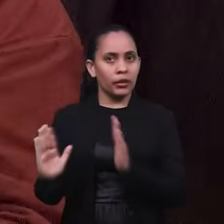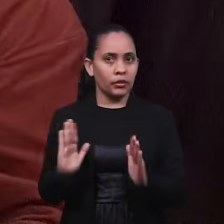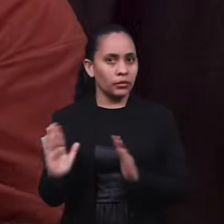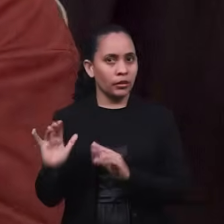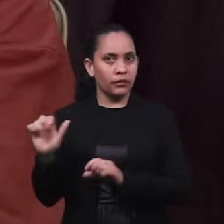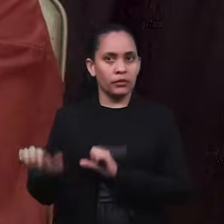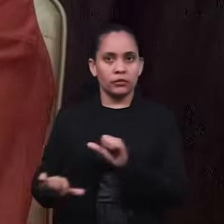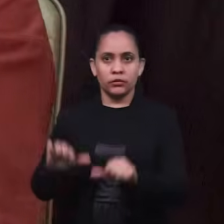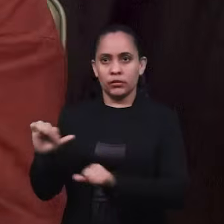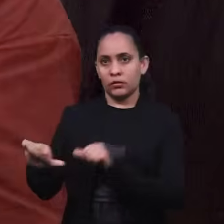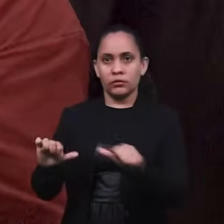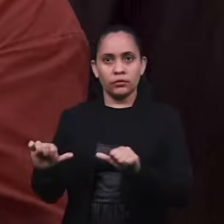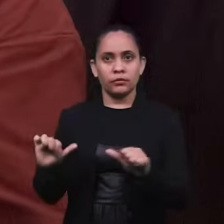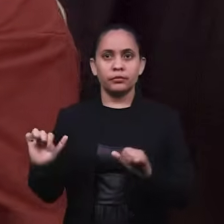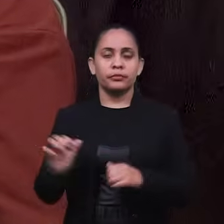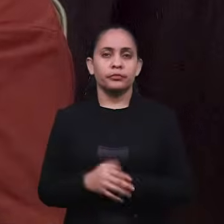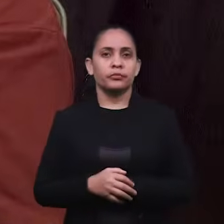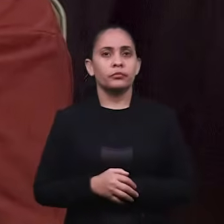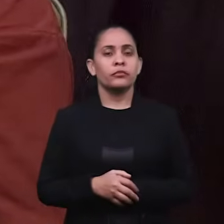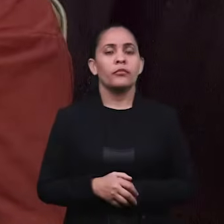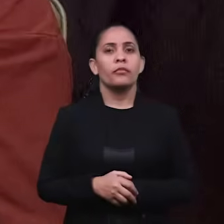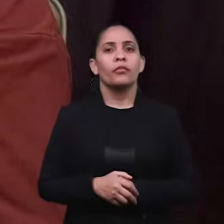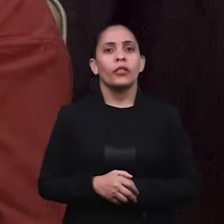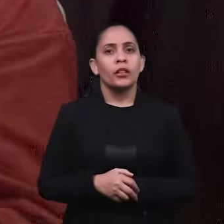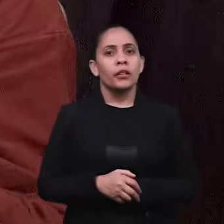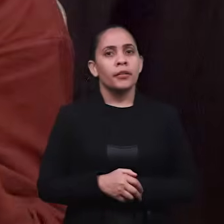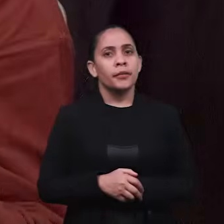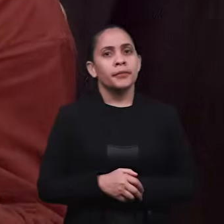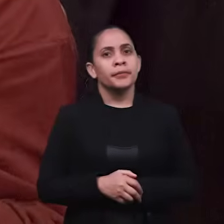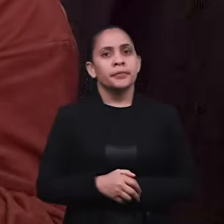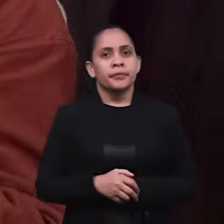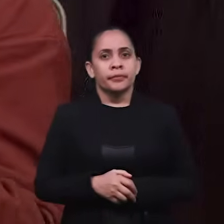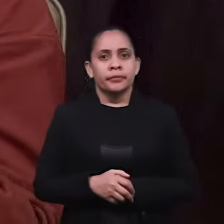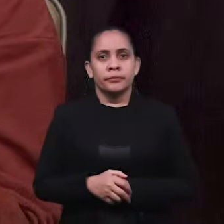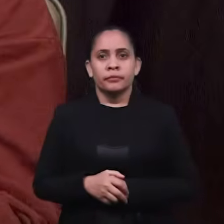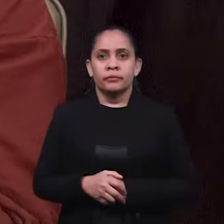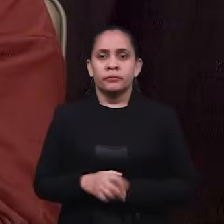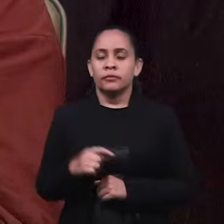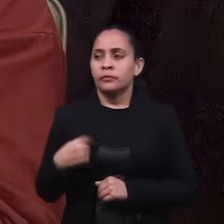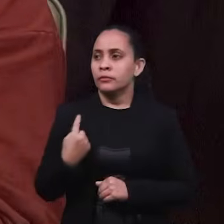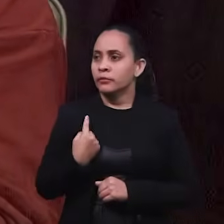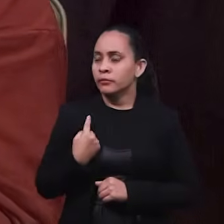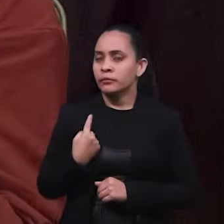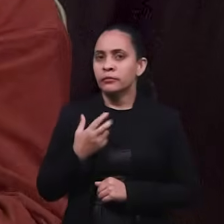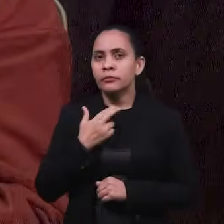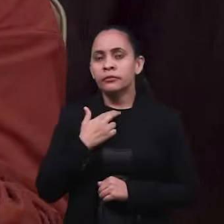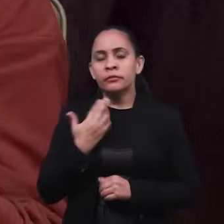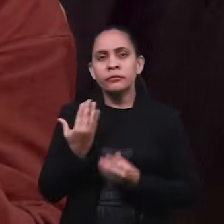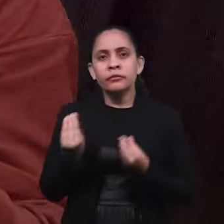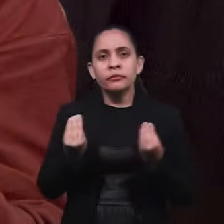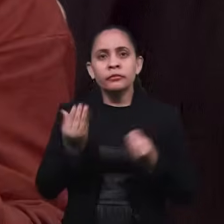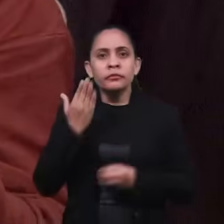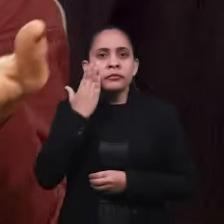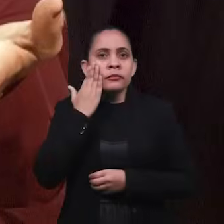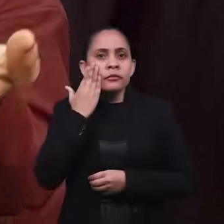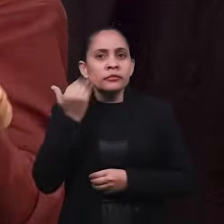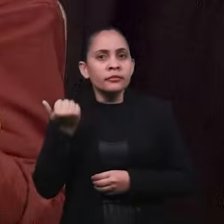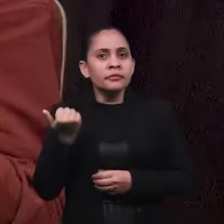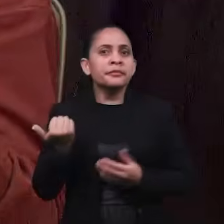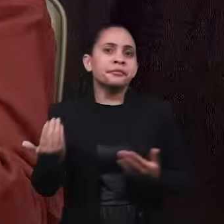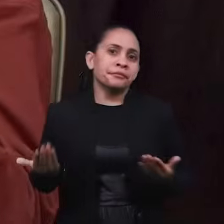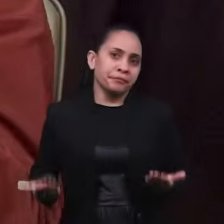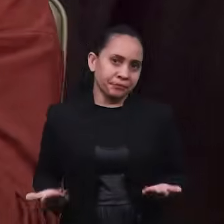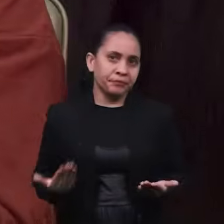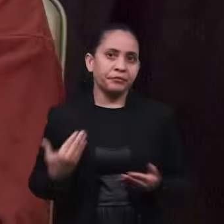vai estar se transformando em ácido orgânico. E isso a gente não tem como saber. Mensurar, né?